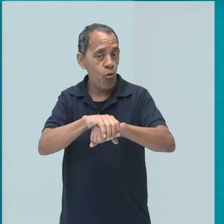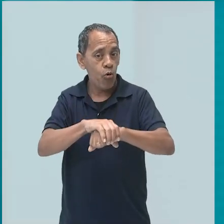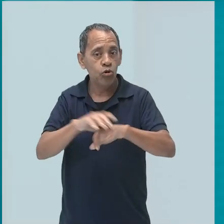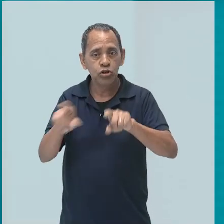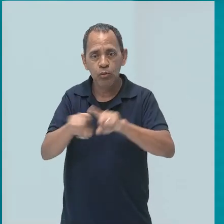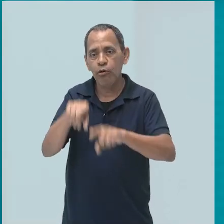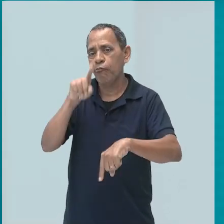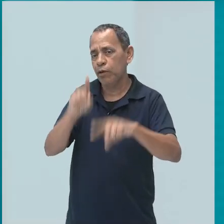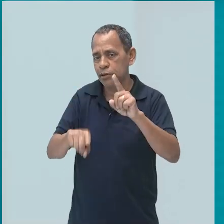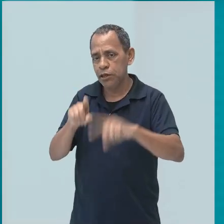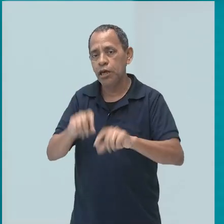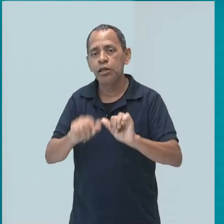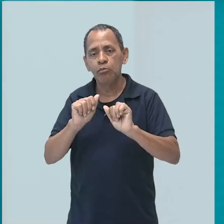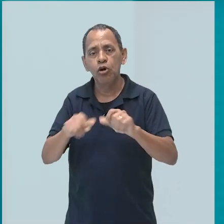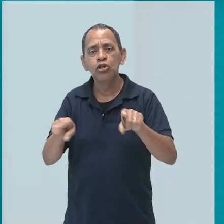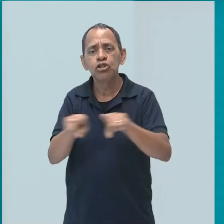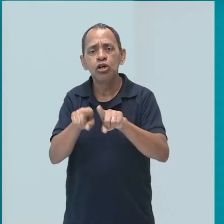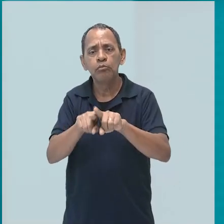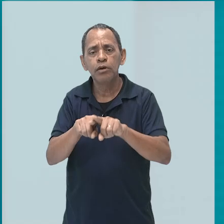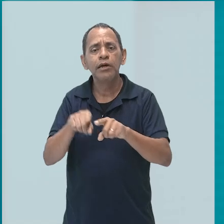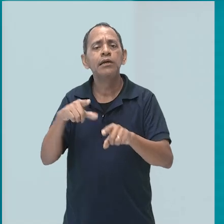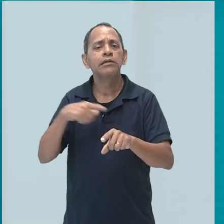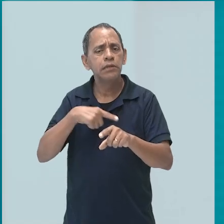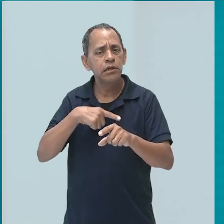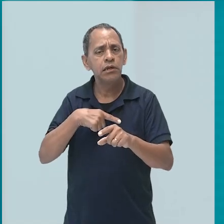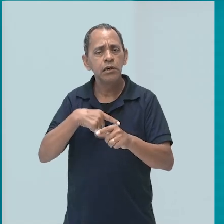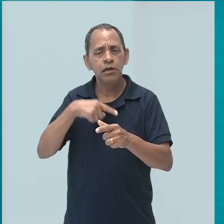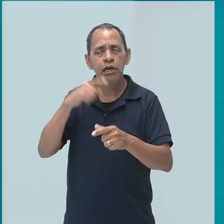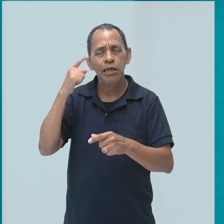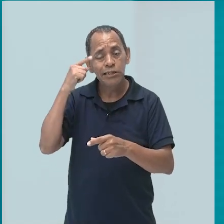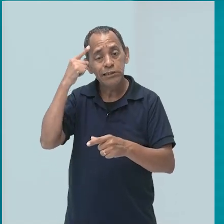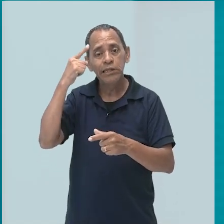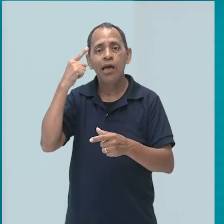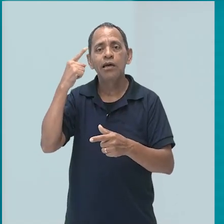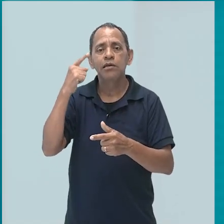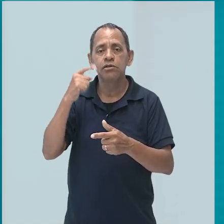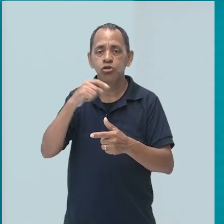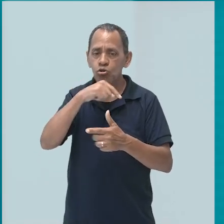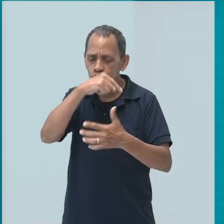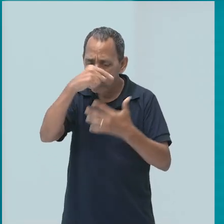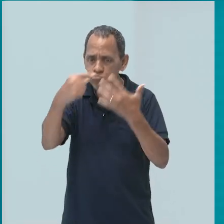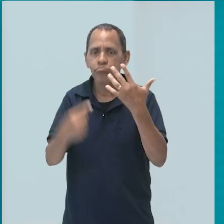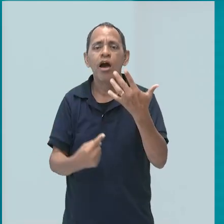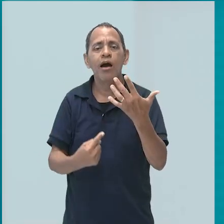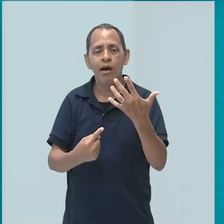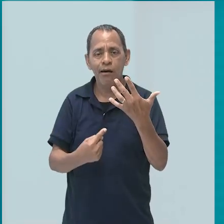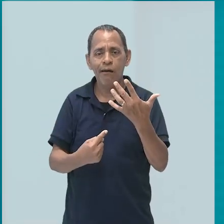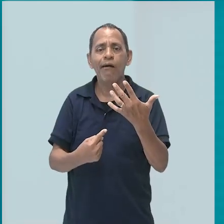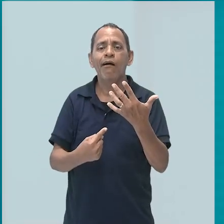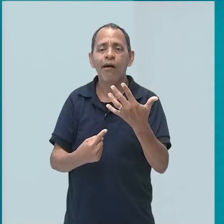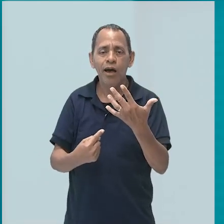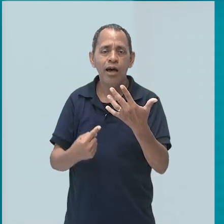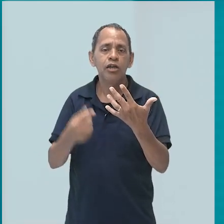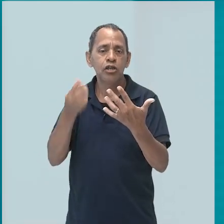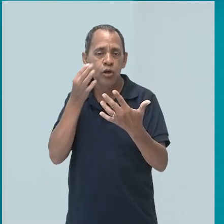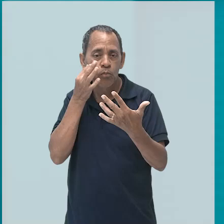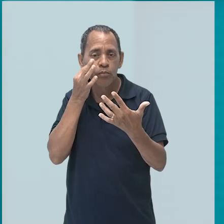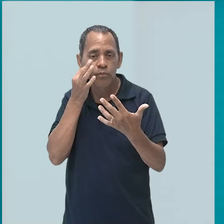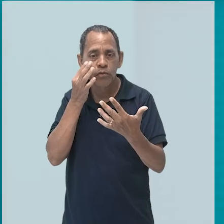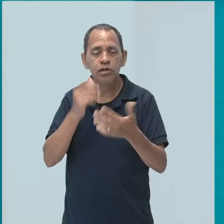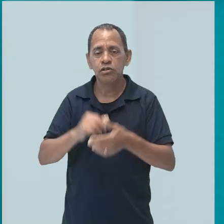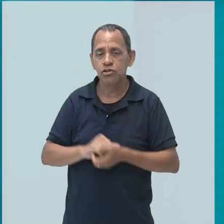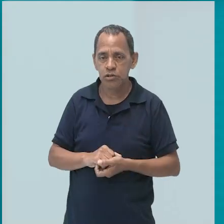matéria, e também pode ter outras ideias presentes aí com o de a depender do contexto,